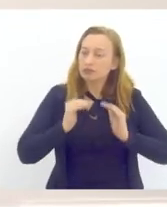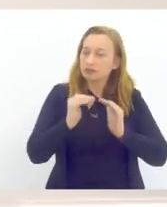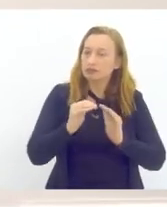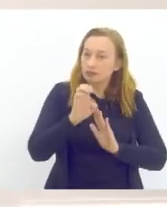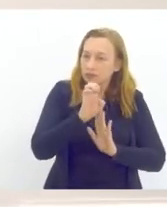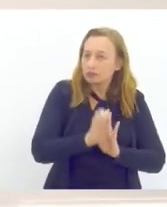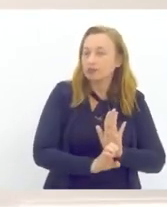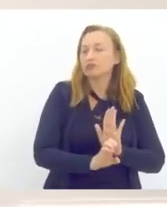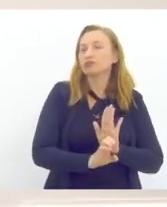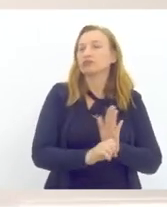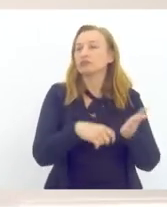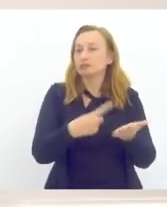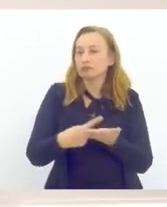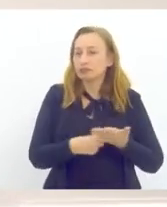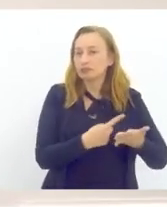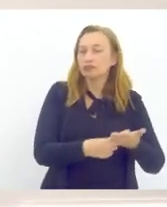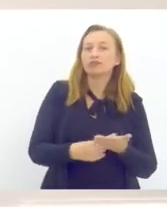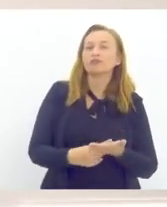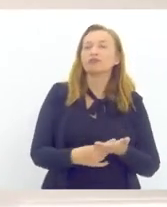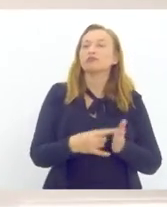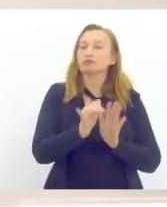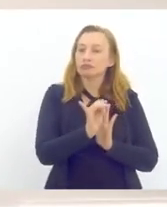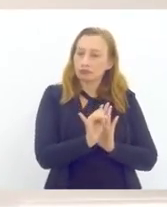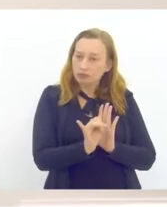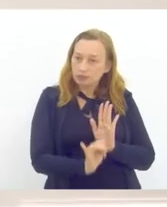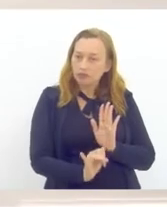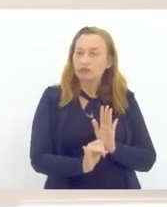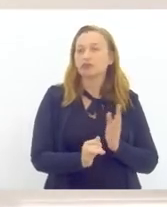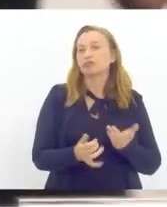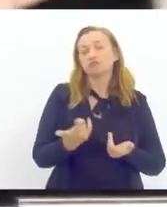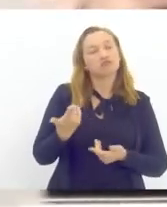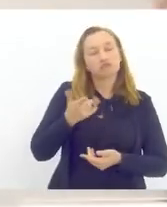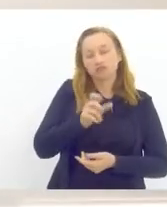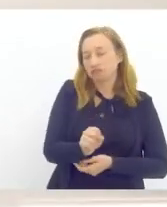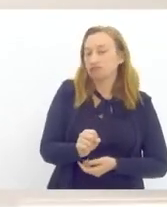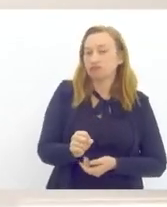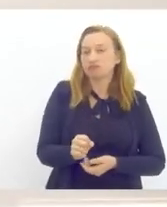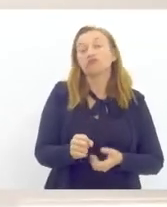de acordo de relatoria, e se a gente não conseguisse fazer,